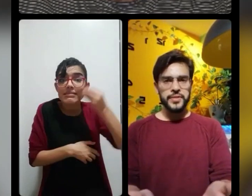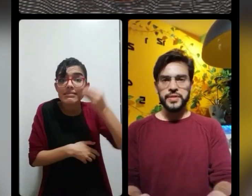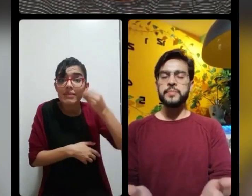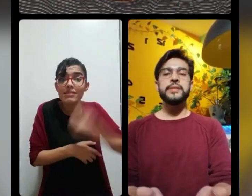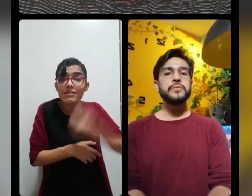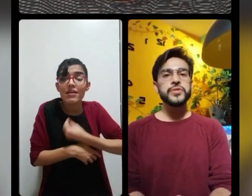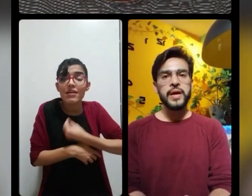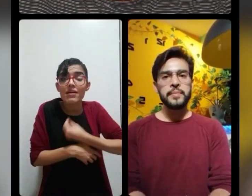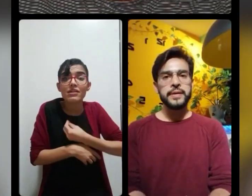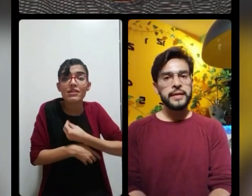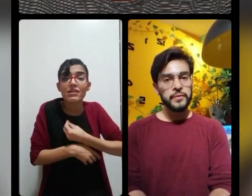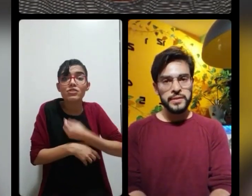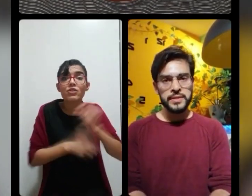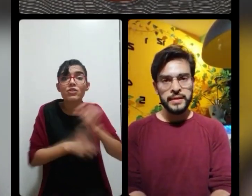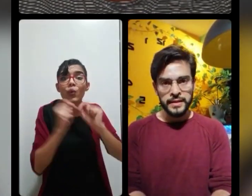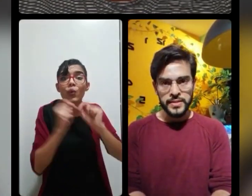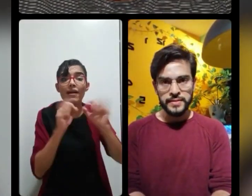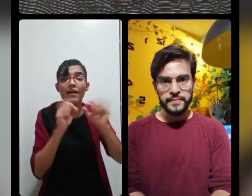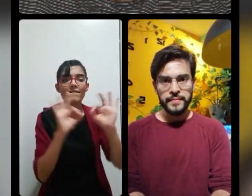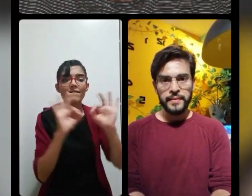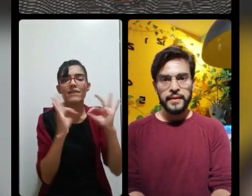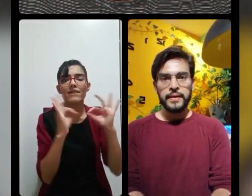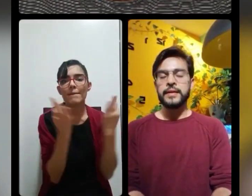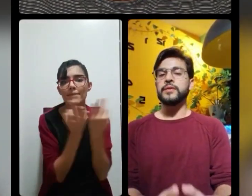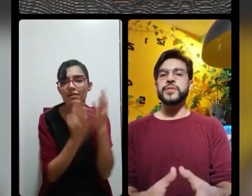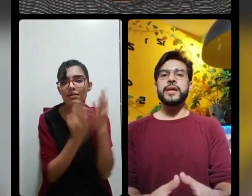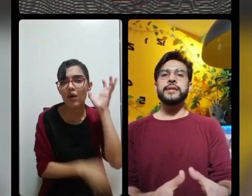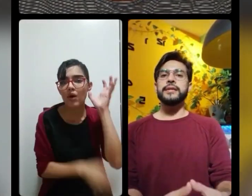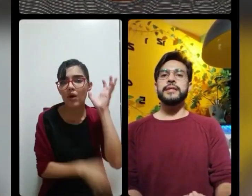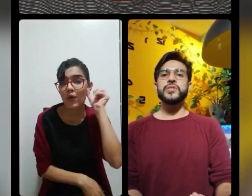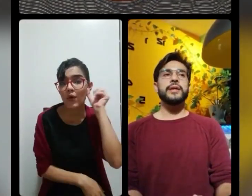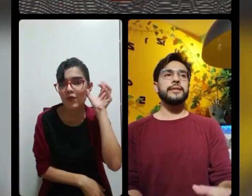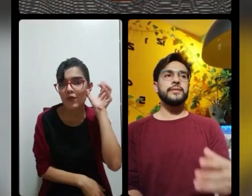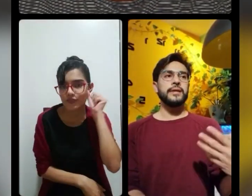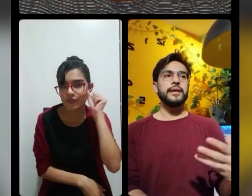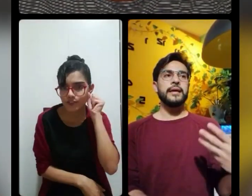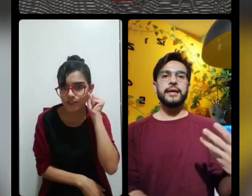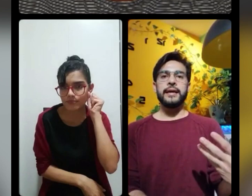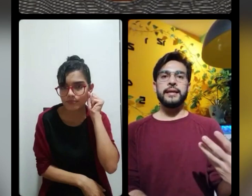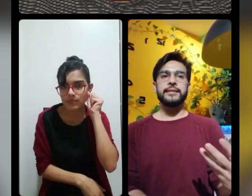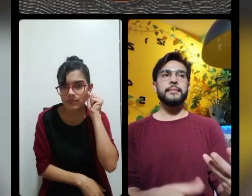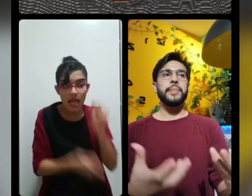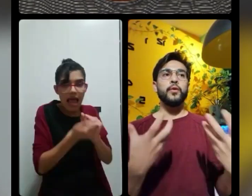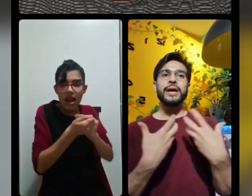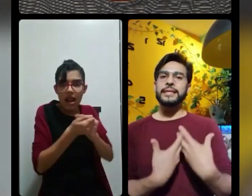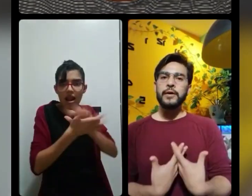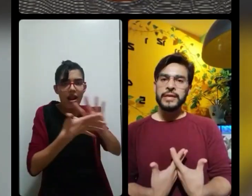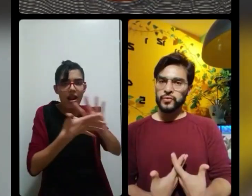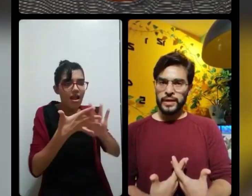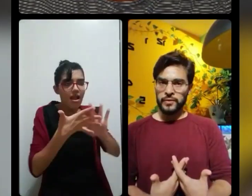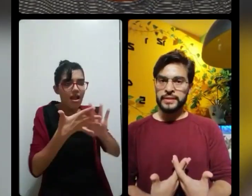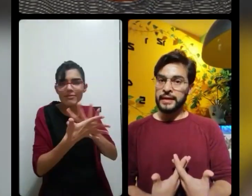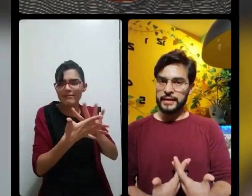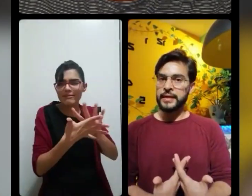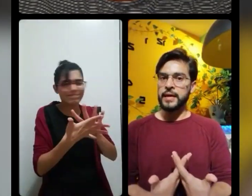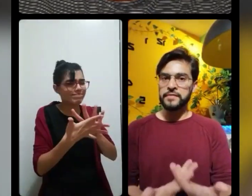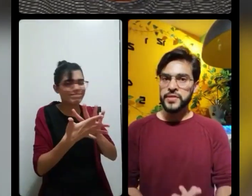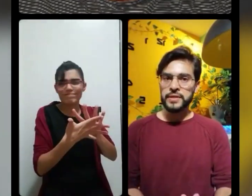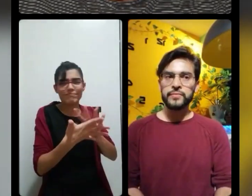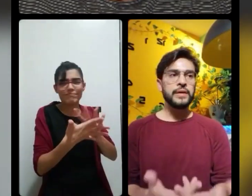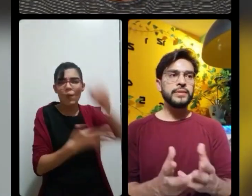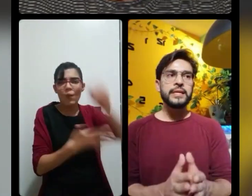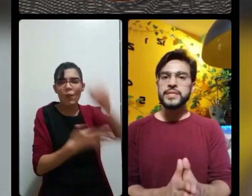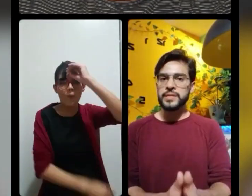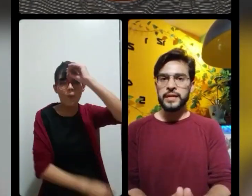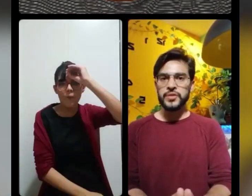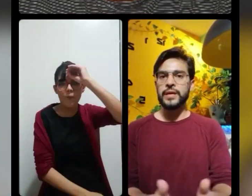e quase sempre, não sabem a língua de sinais. Então, essa criança, ela não é, ela pelo canal natural dela, que é a